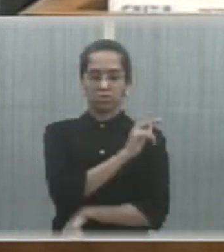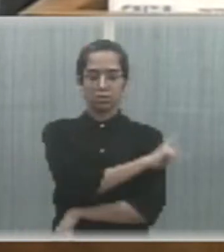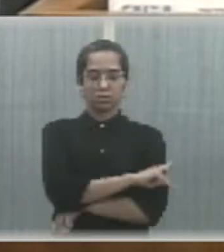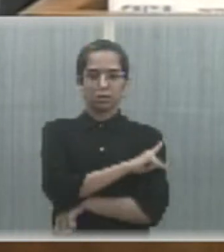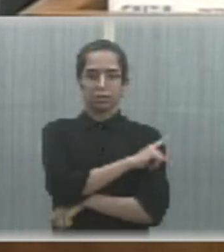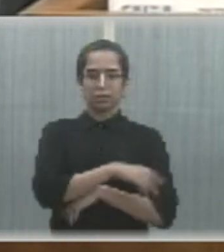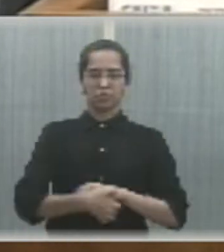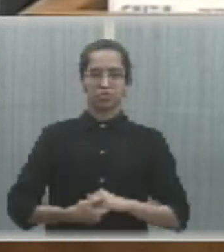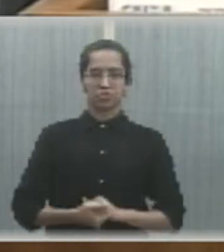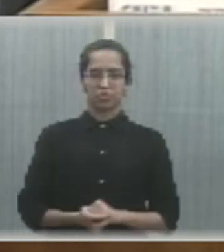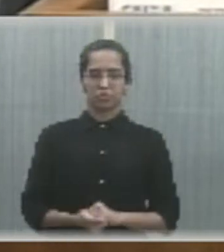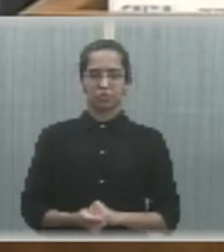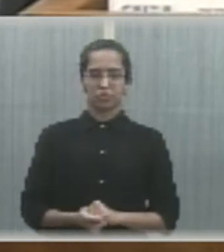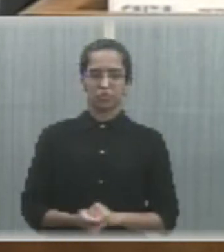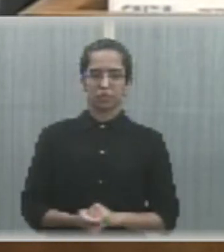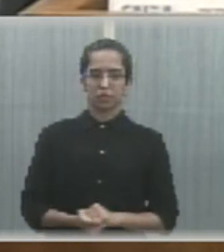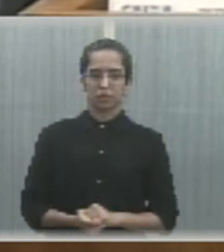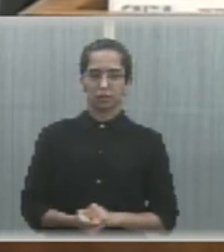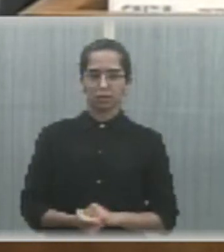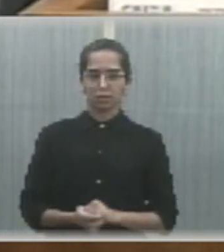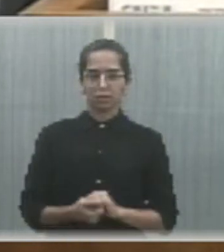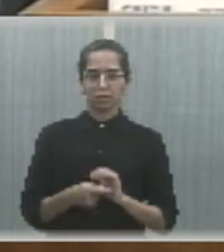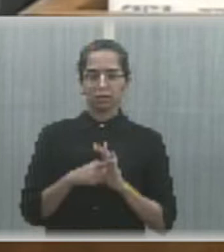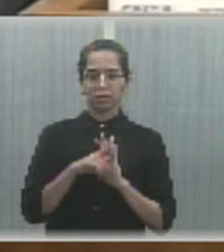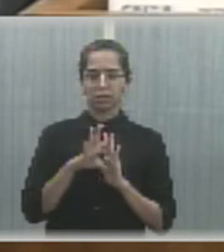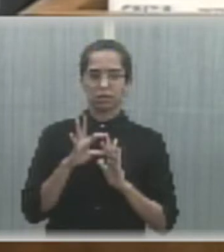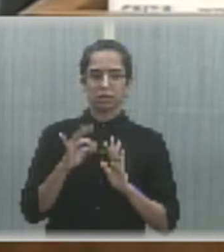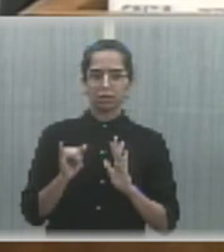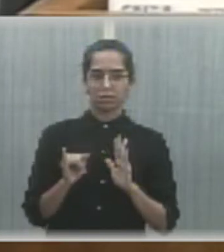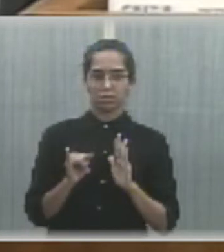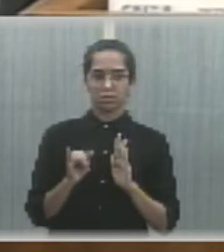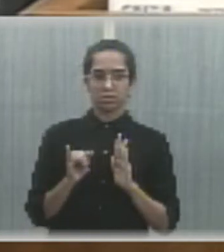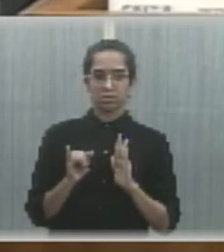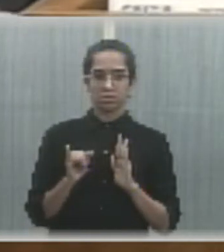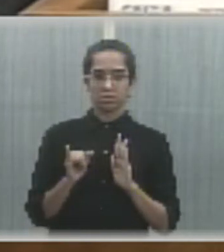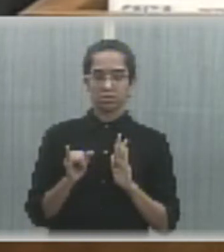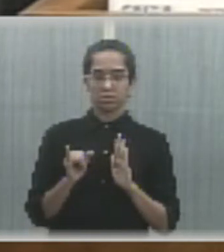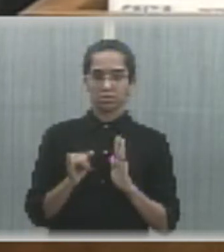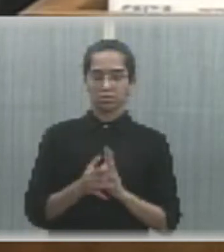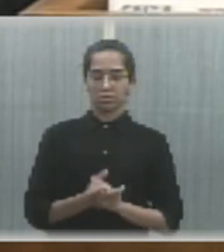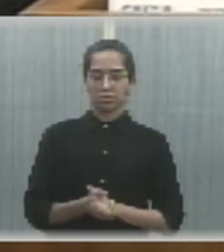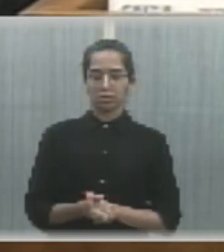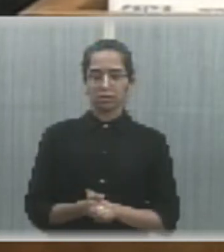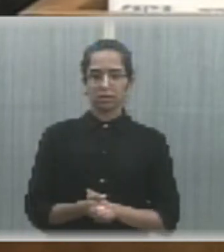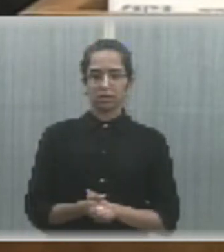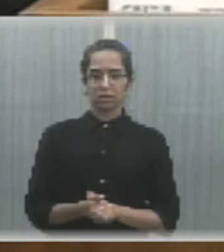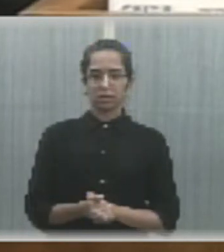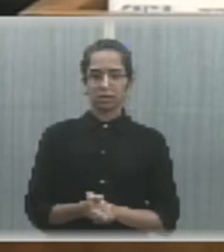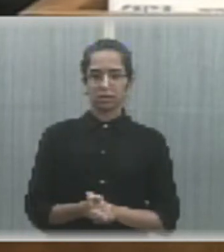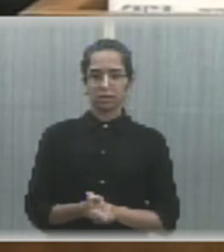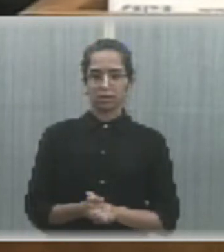outras providências. Projeto de lei ordinária